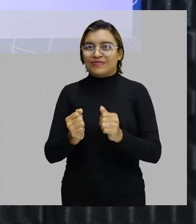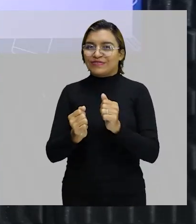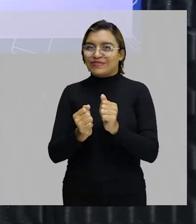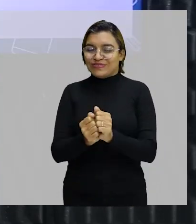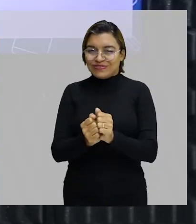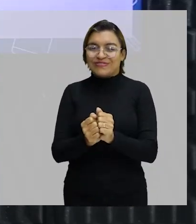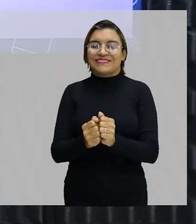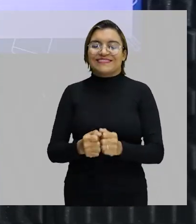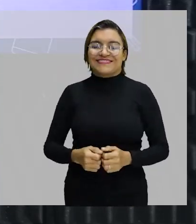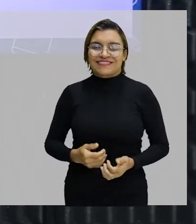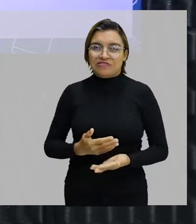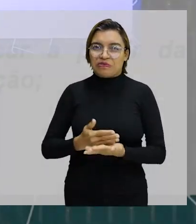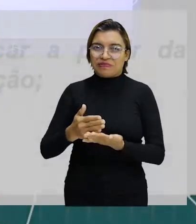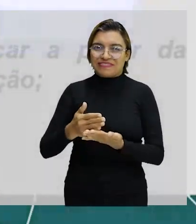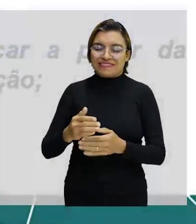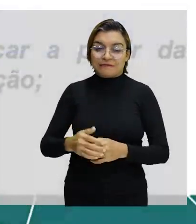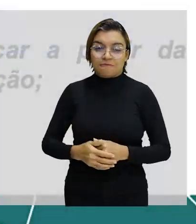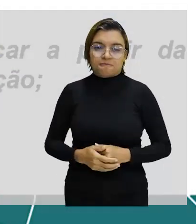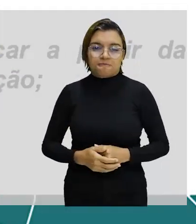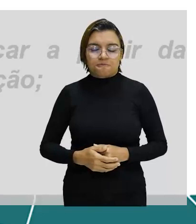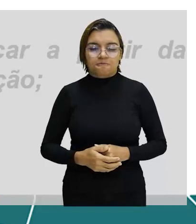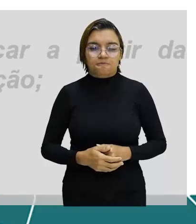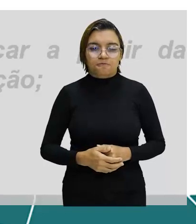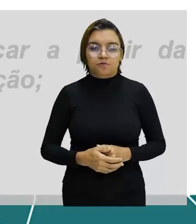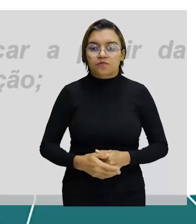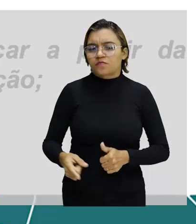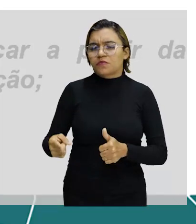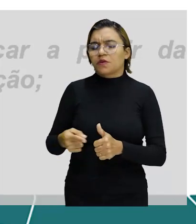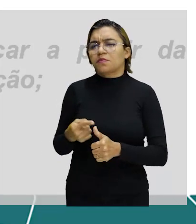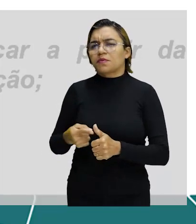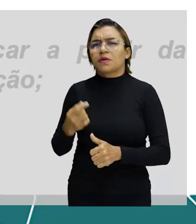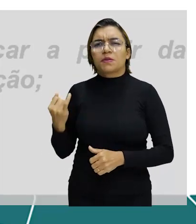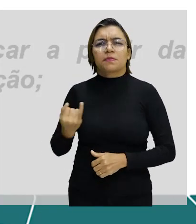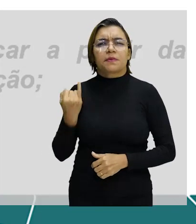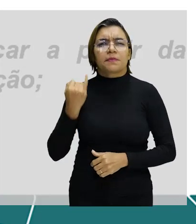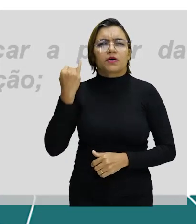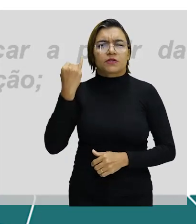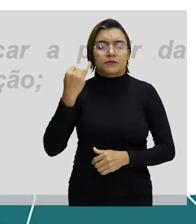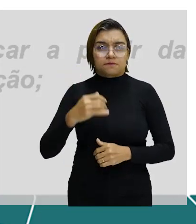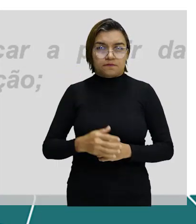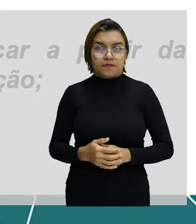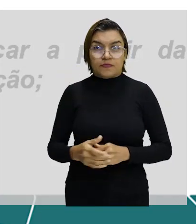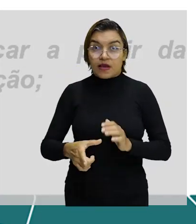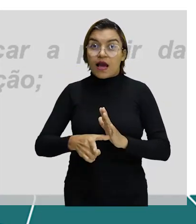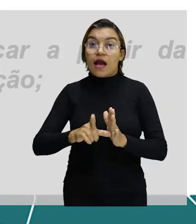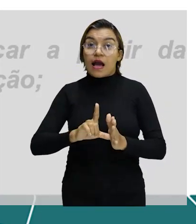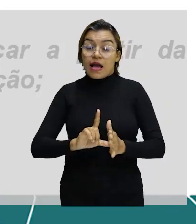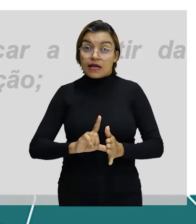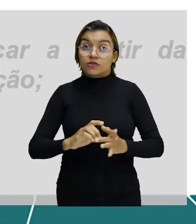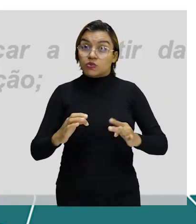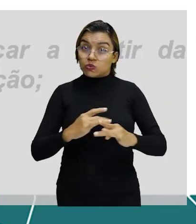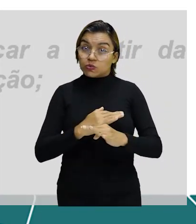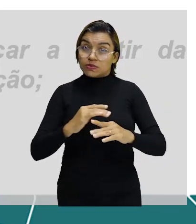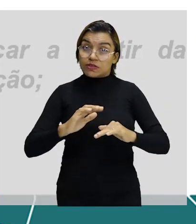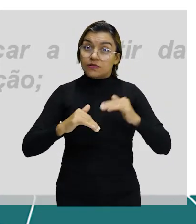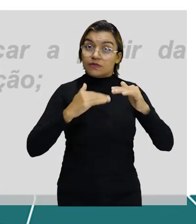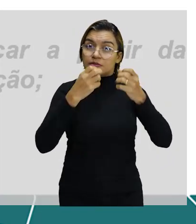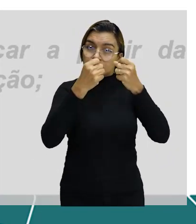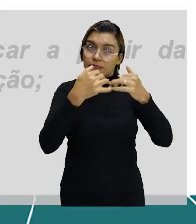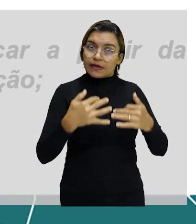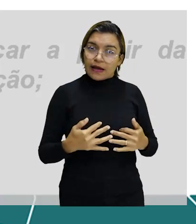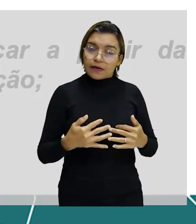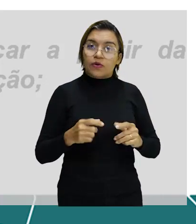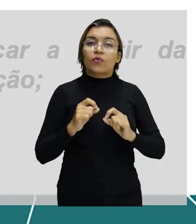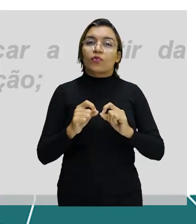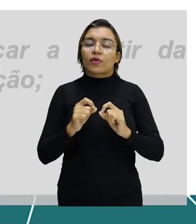muito sucesso. Gente, primeira coisa importante, antes de falarmos sobre a urbanização brasileira de maneira